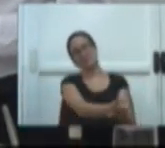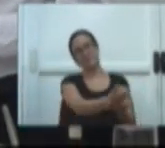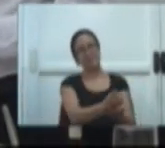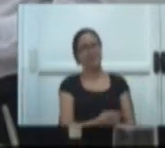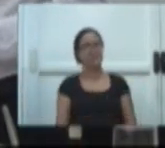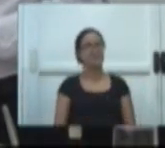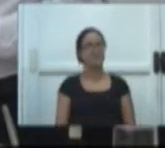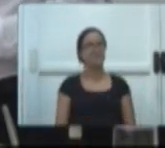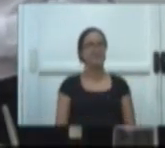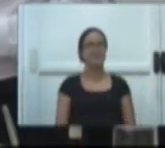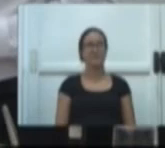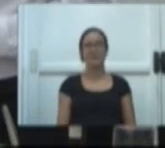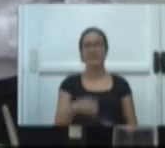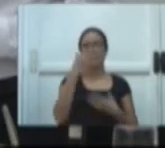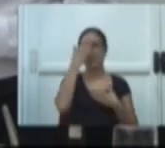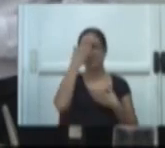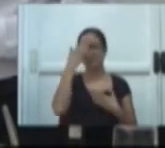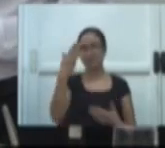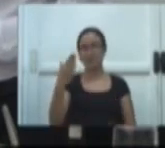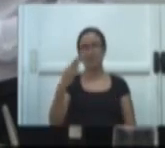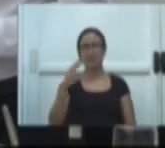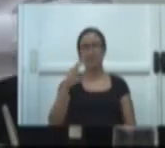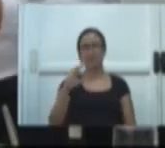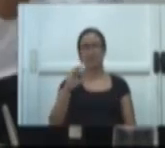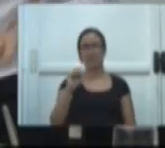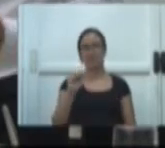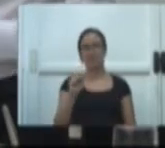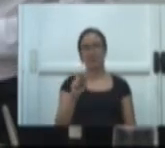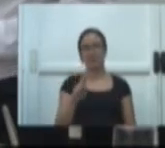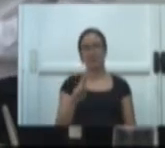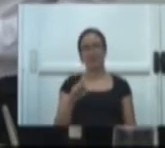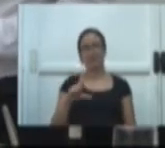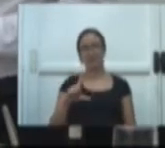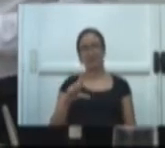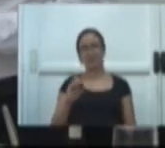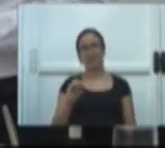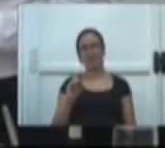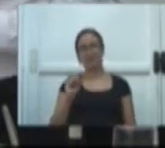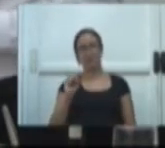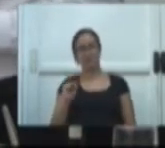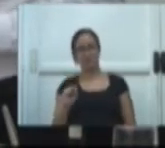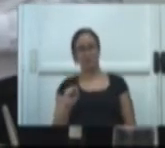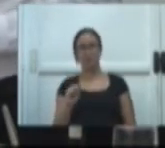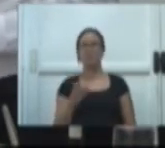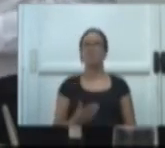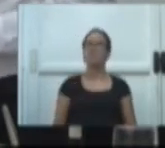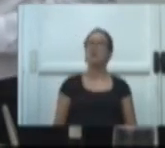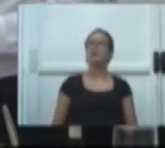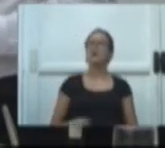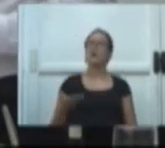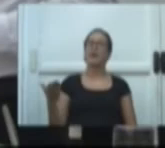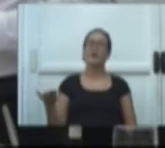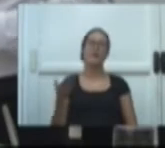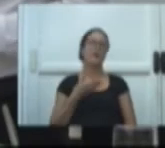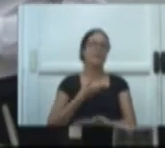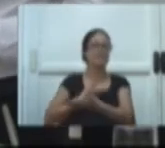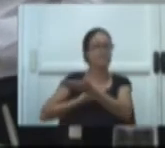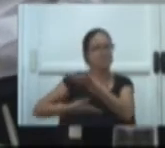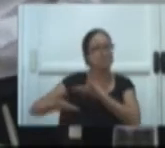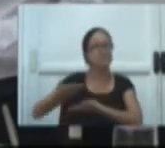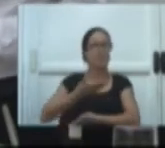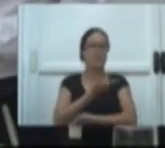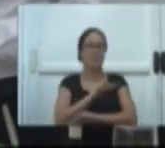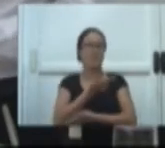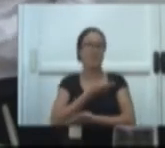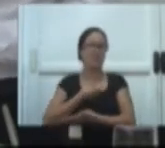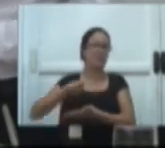Lopes, que é meu compadre, né? Que é colega de profissão, desde a nossa república, tudo que